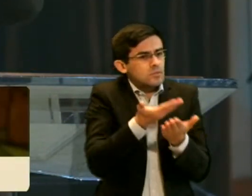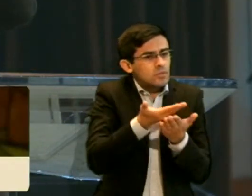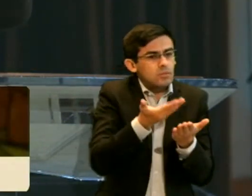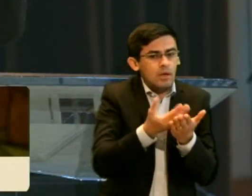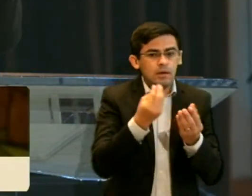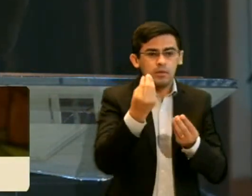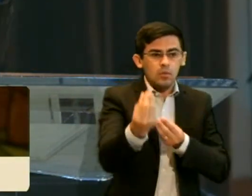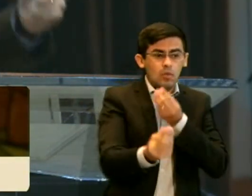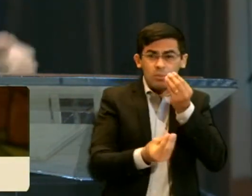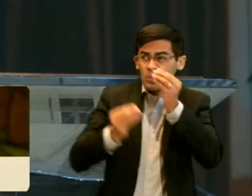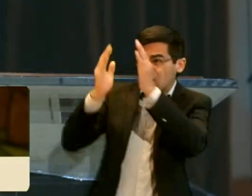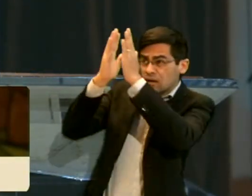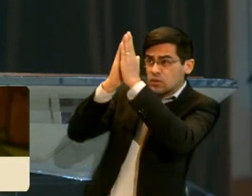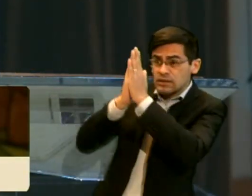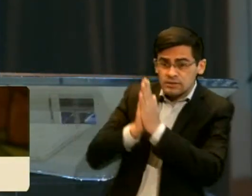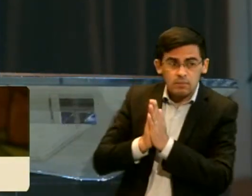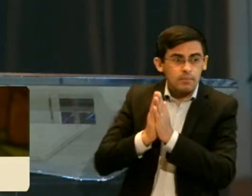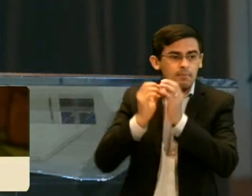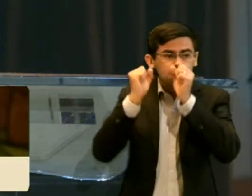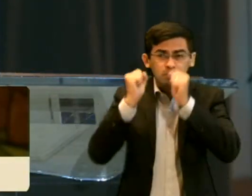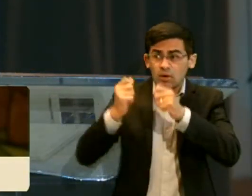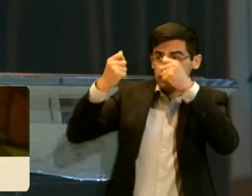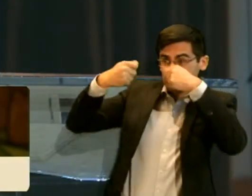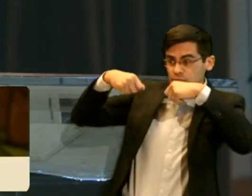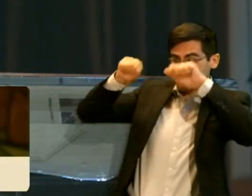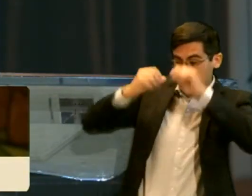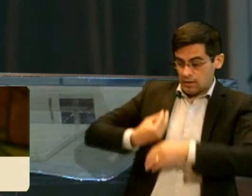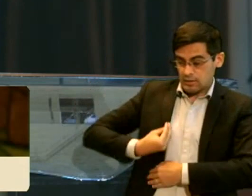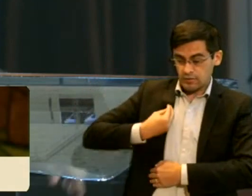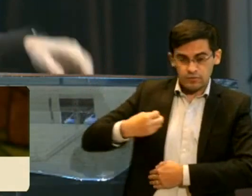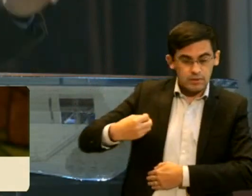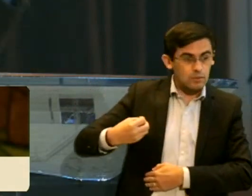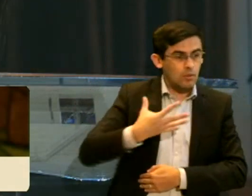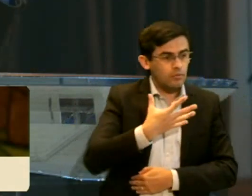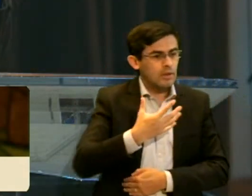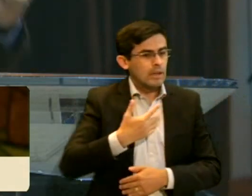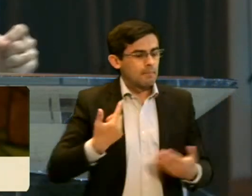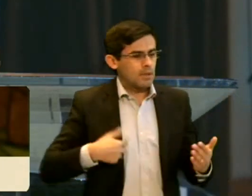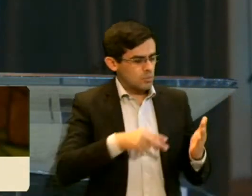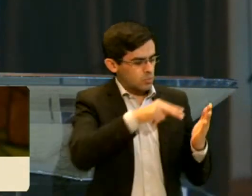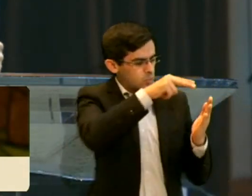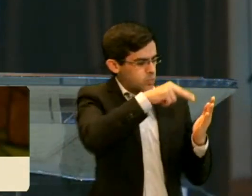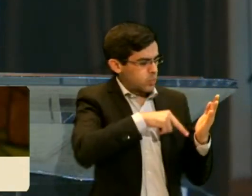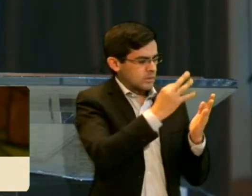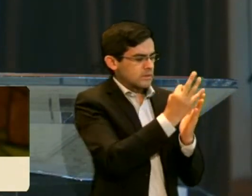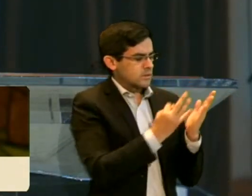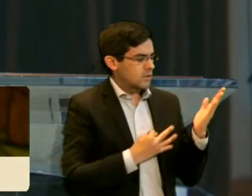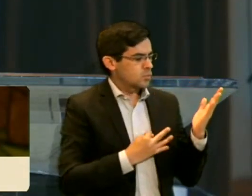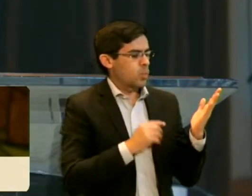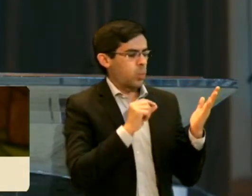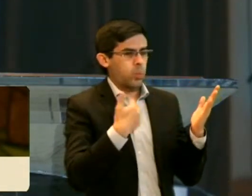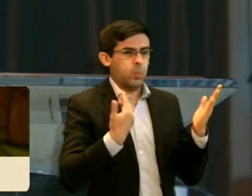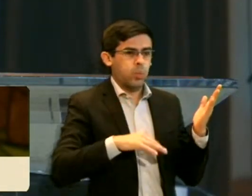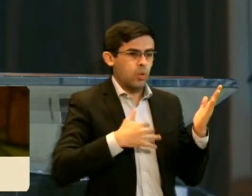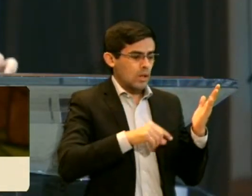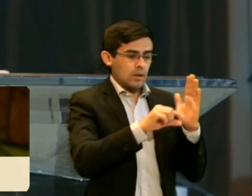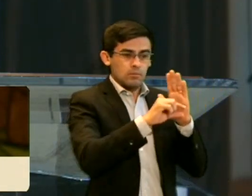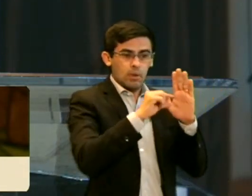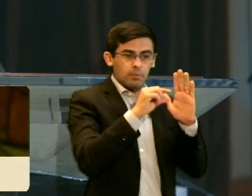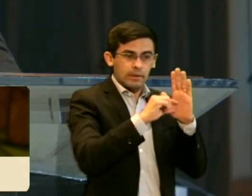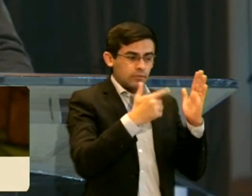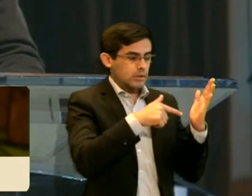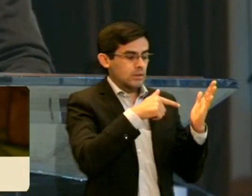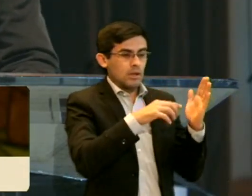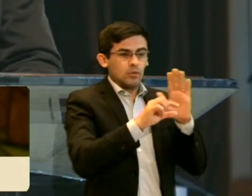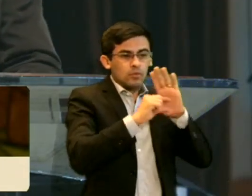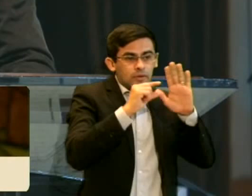como a adoração pode nos renovar. E o que me chamou a atenção nesse texto foi uma expressão que